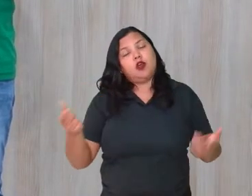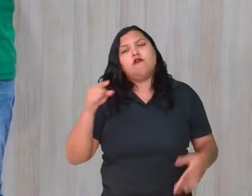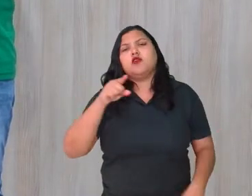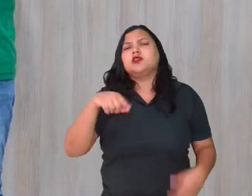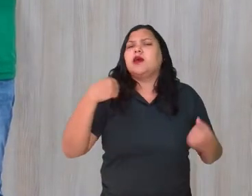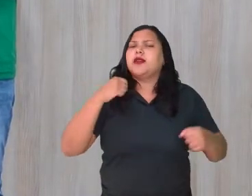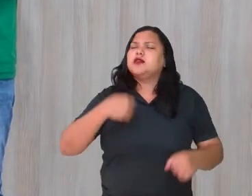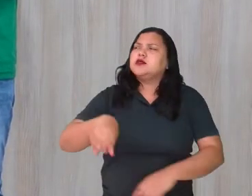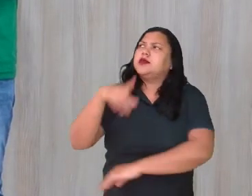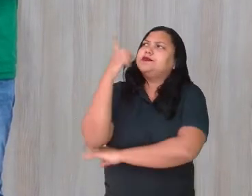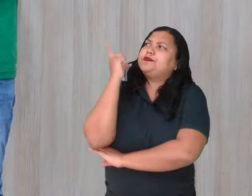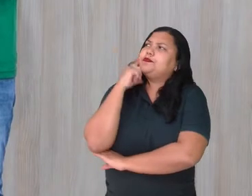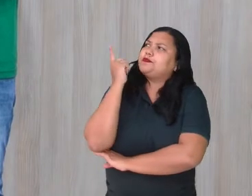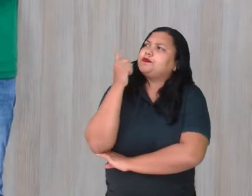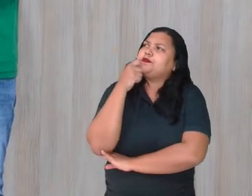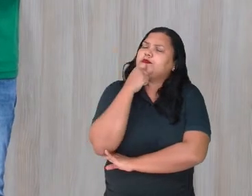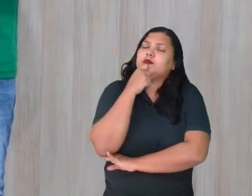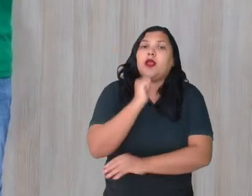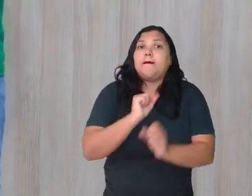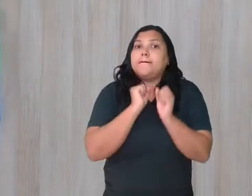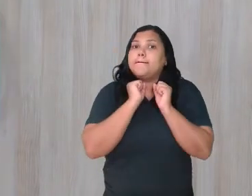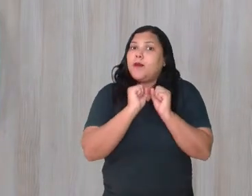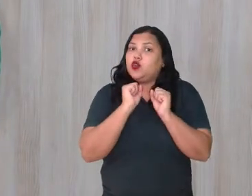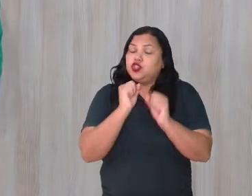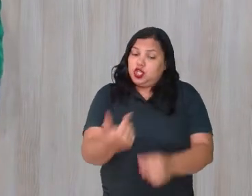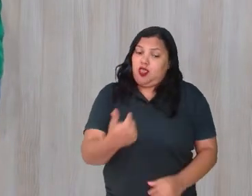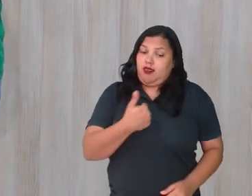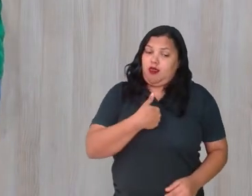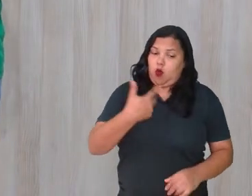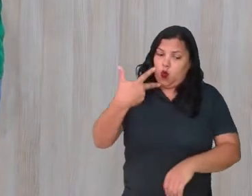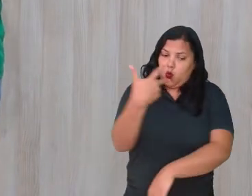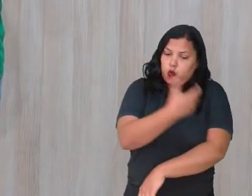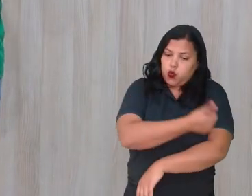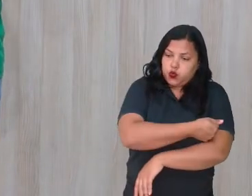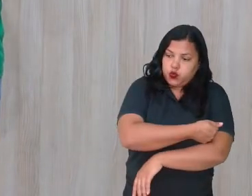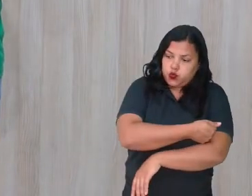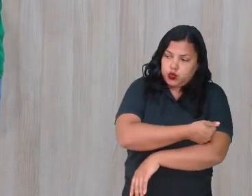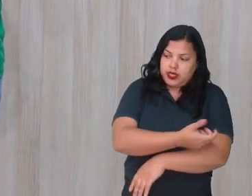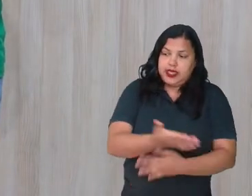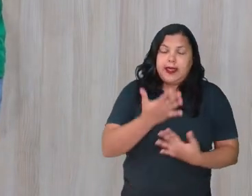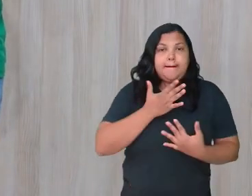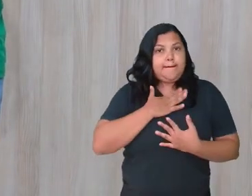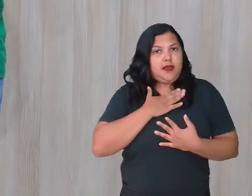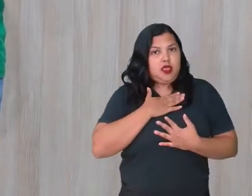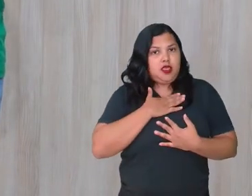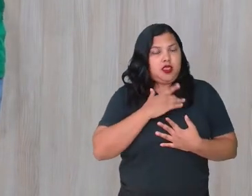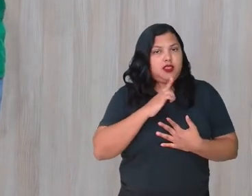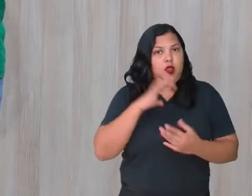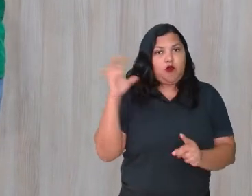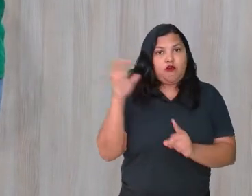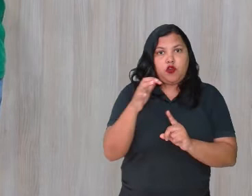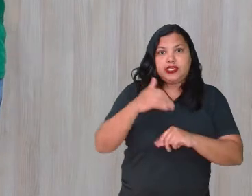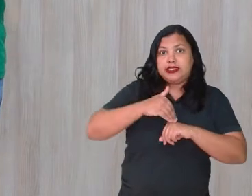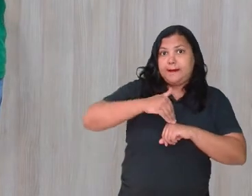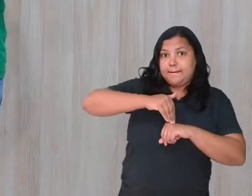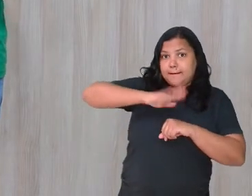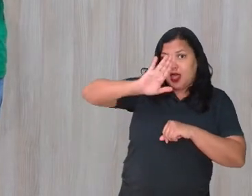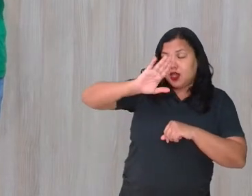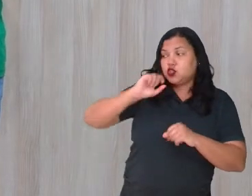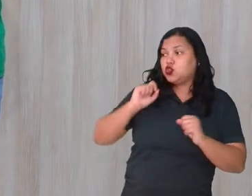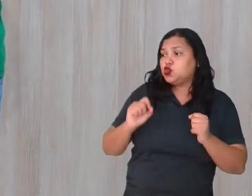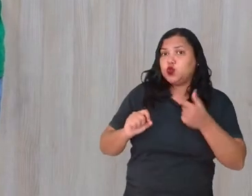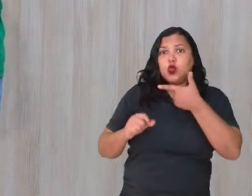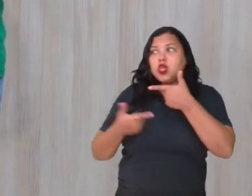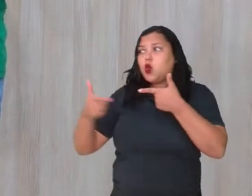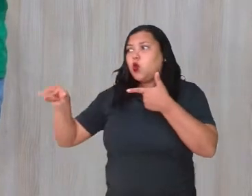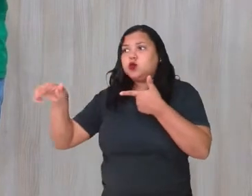parar para pensar o seguinte, pode ser que eu tome essa vacina e ela tenha um efeito maior para mim do que